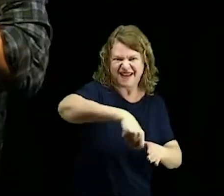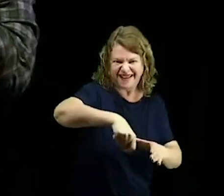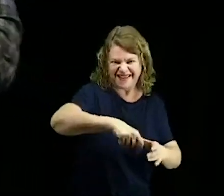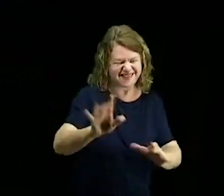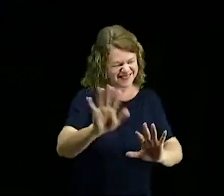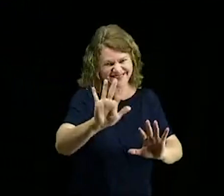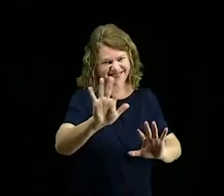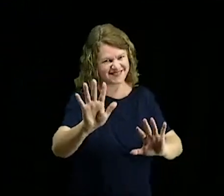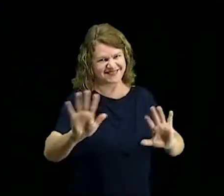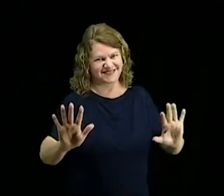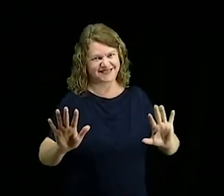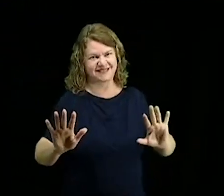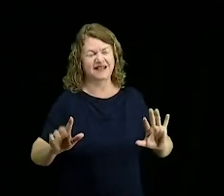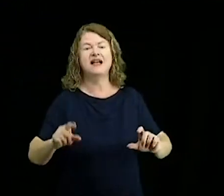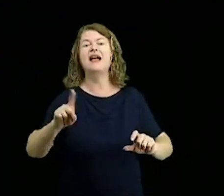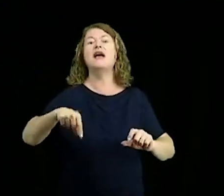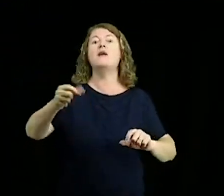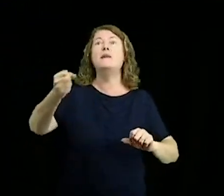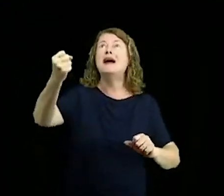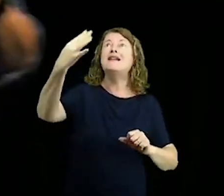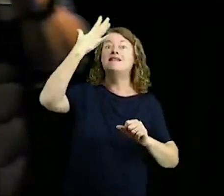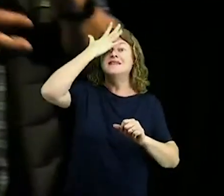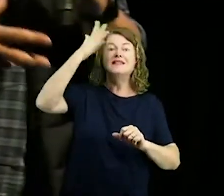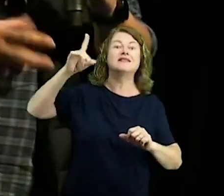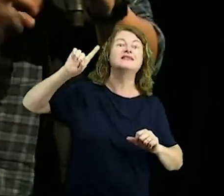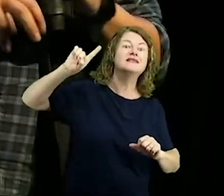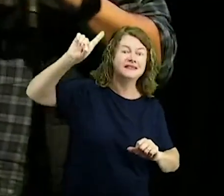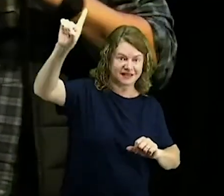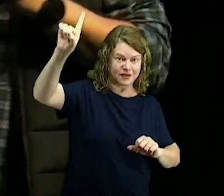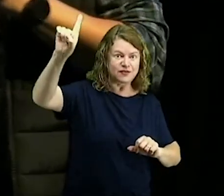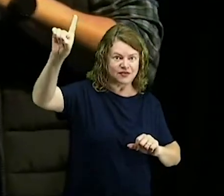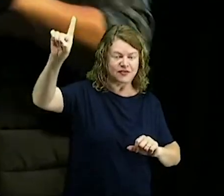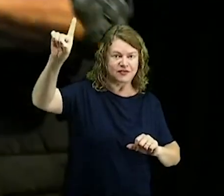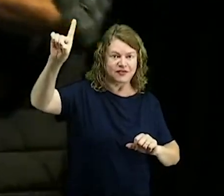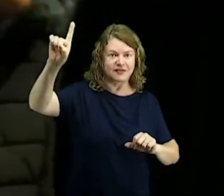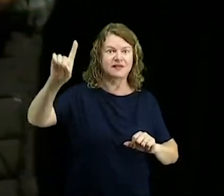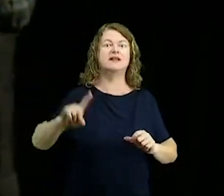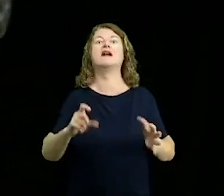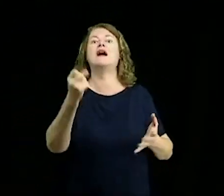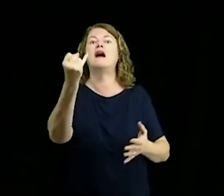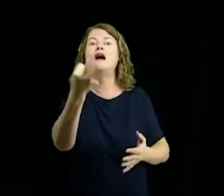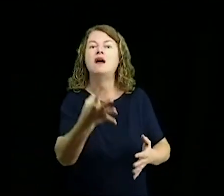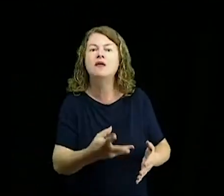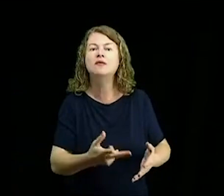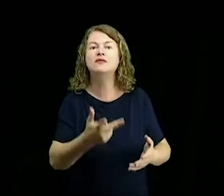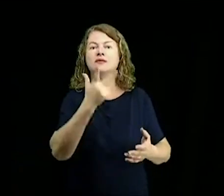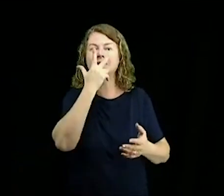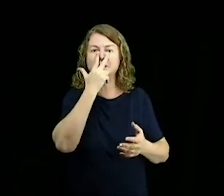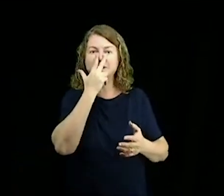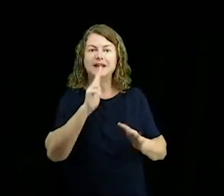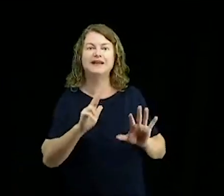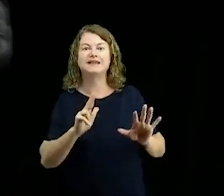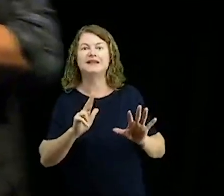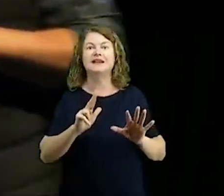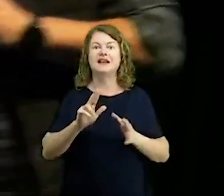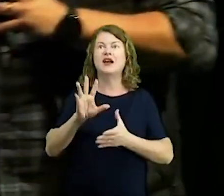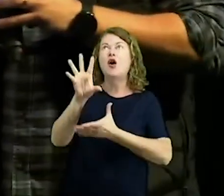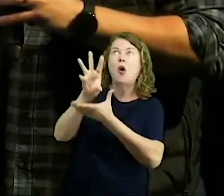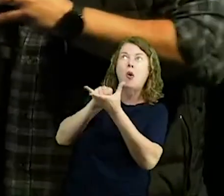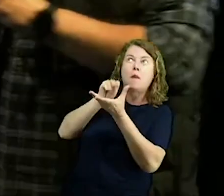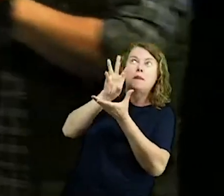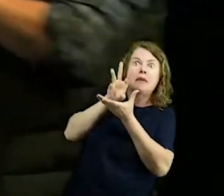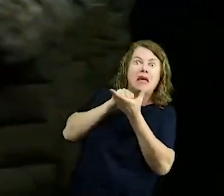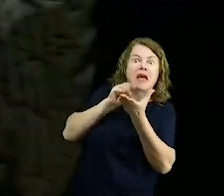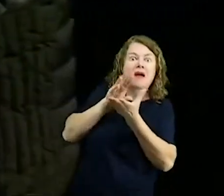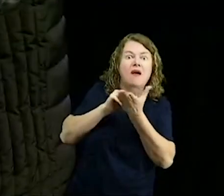uma manifestação que vem de Deus, que às vezes quer ser o quê? Tem gente que simula uma manifestação de Deus. É disso que ele